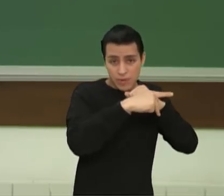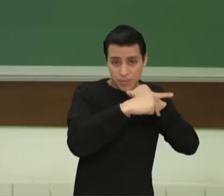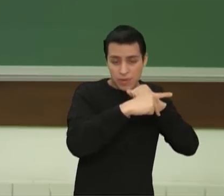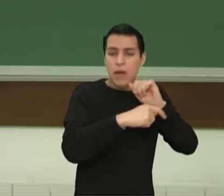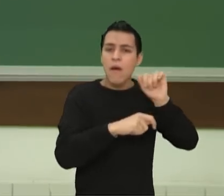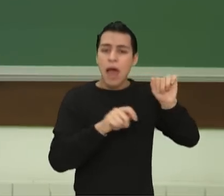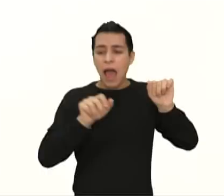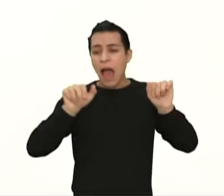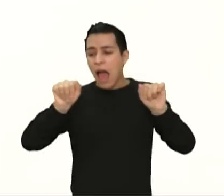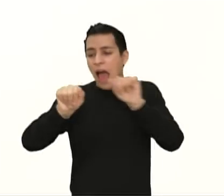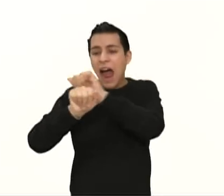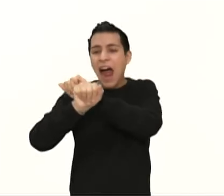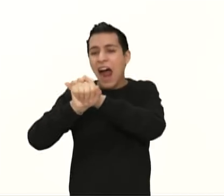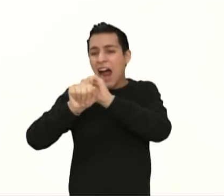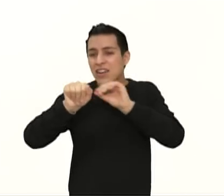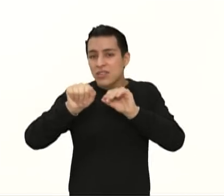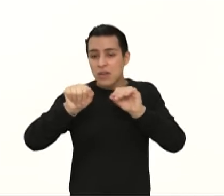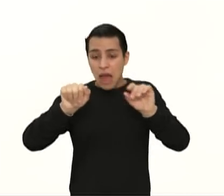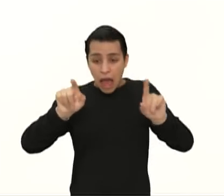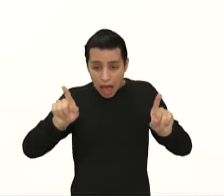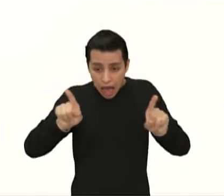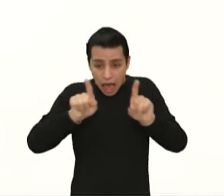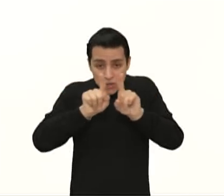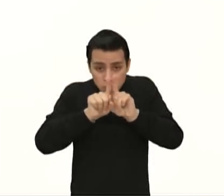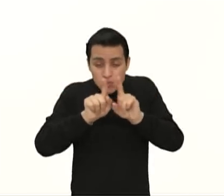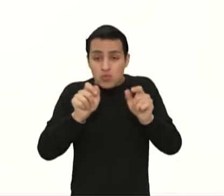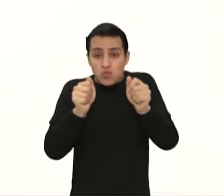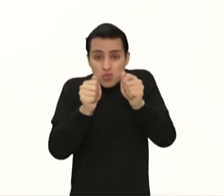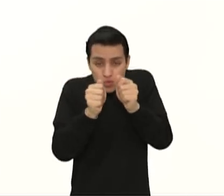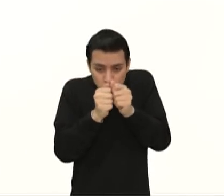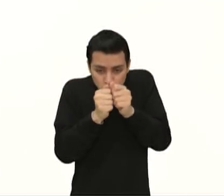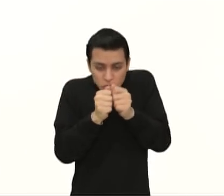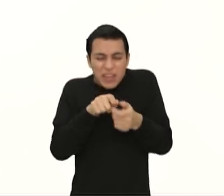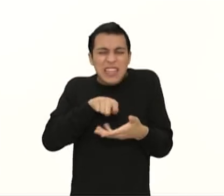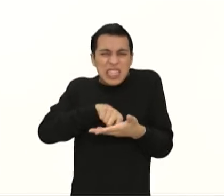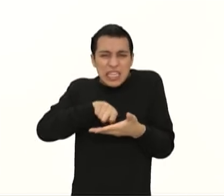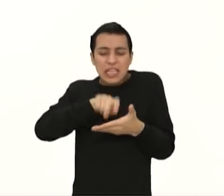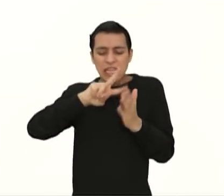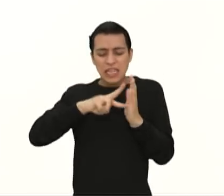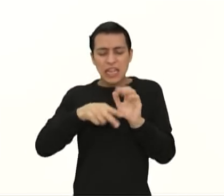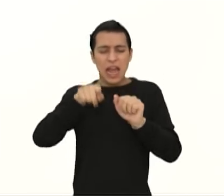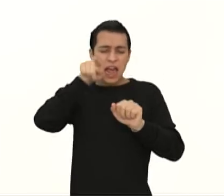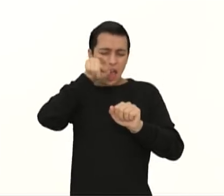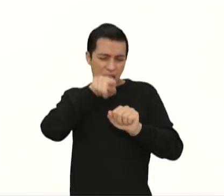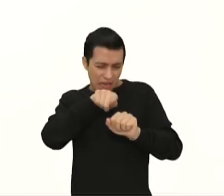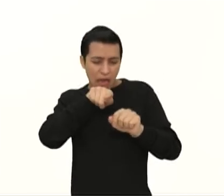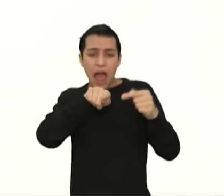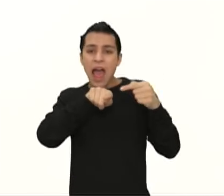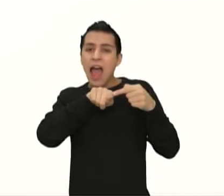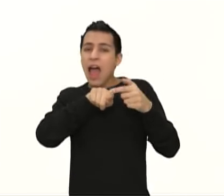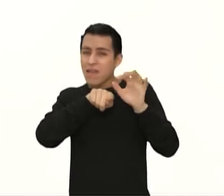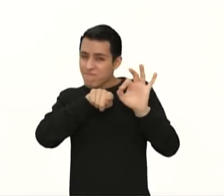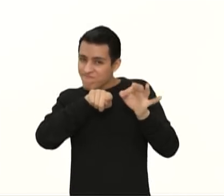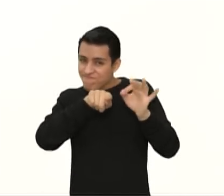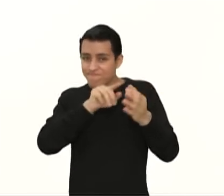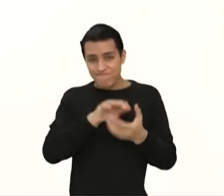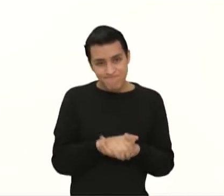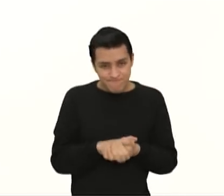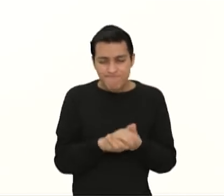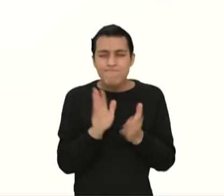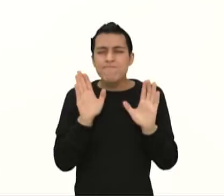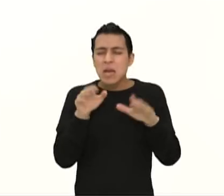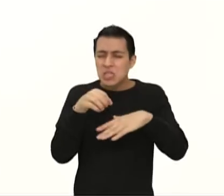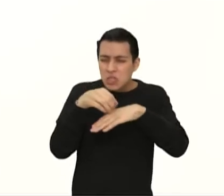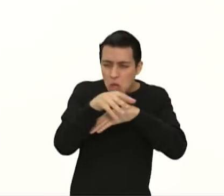o artigo a, indicada na escrita pelo acento grave. Certo? Um detalhe,